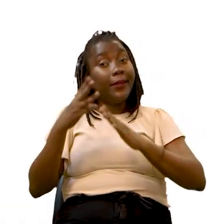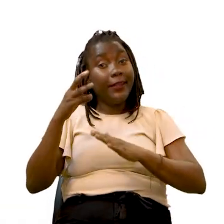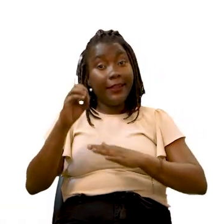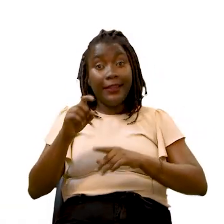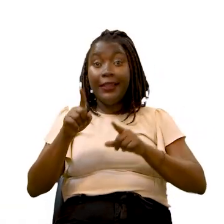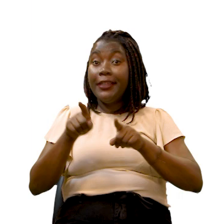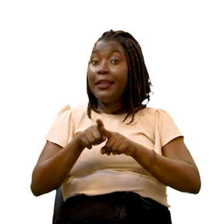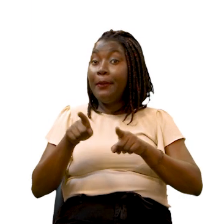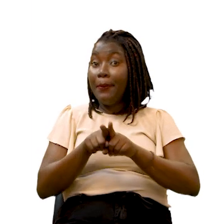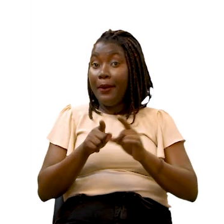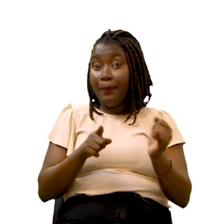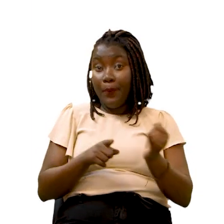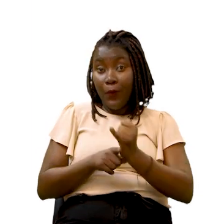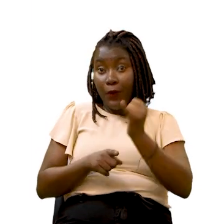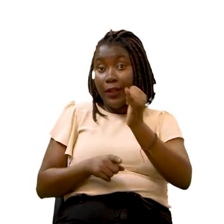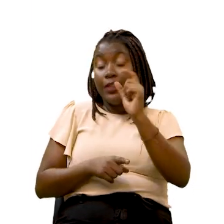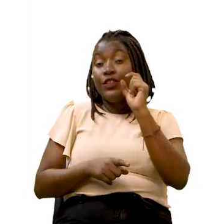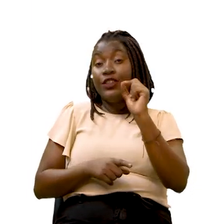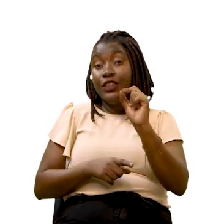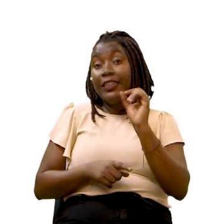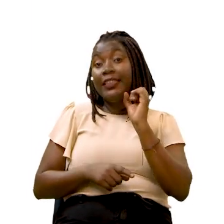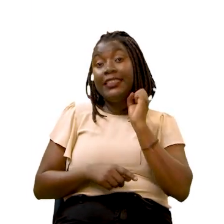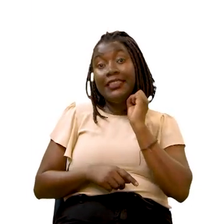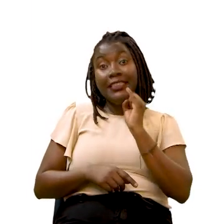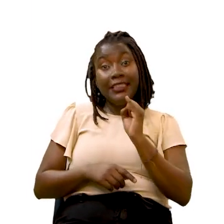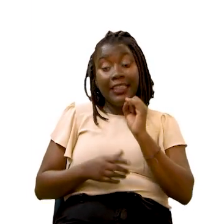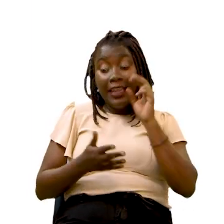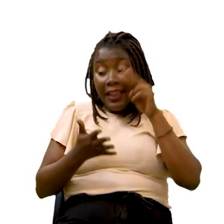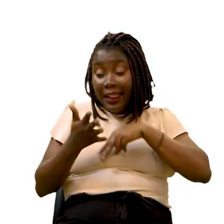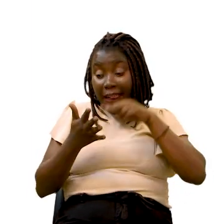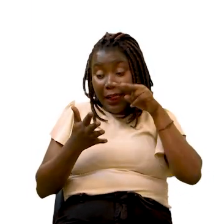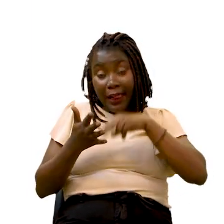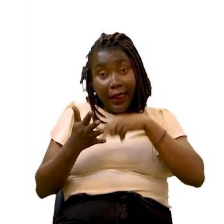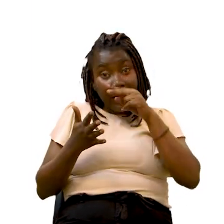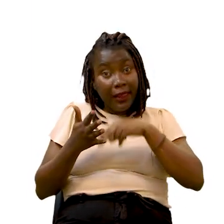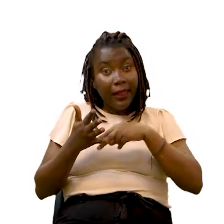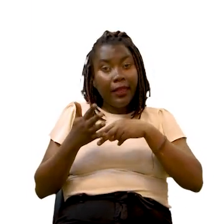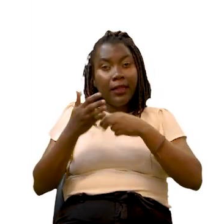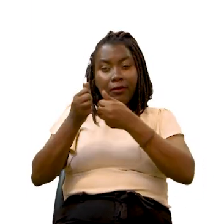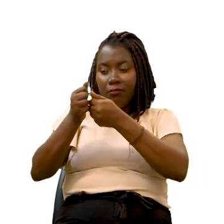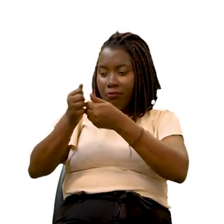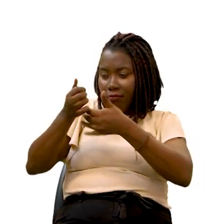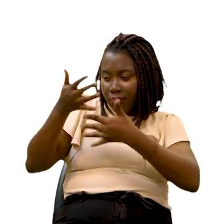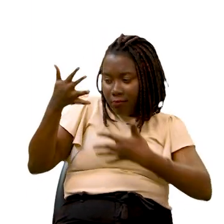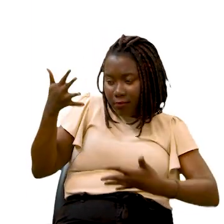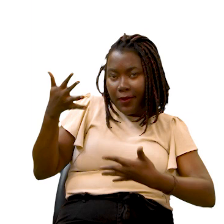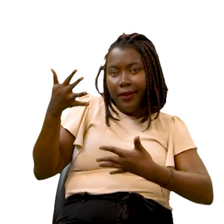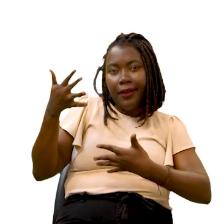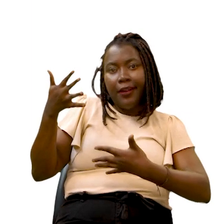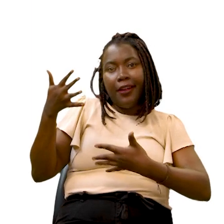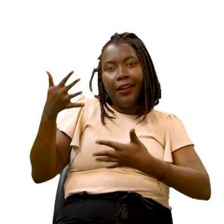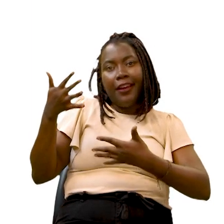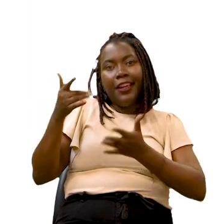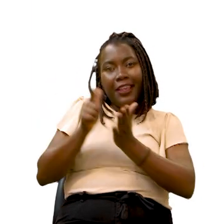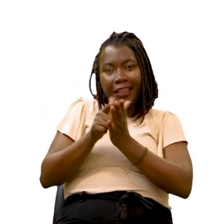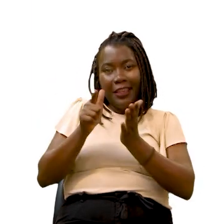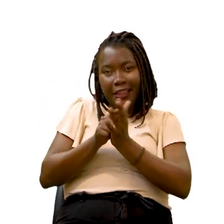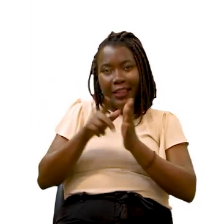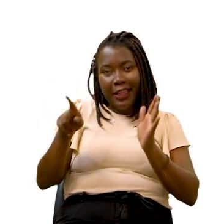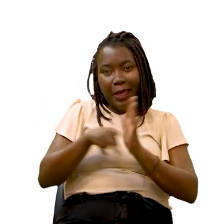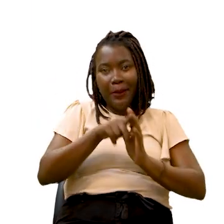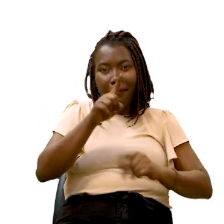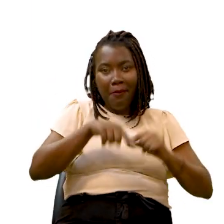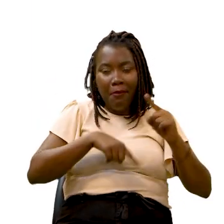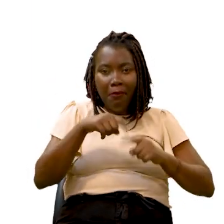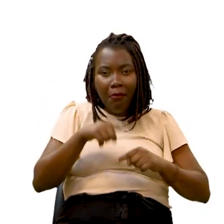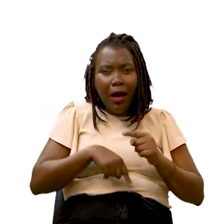30. Também é importante que se leia aquela descrição que vem na embalagem do